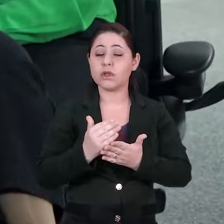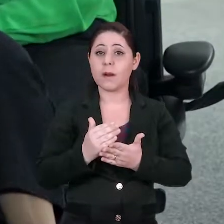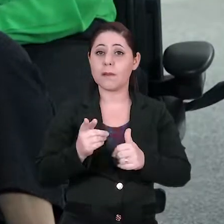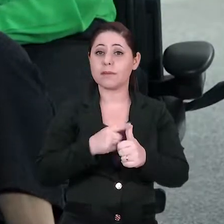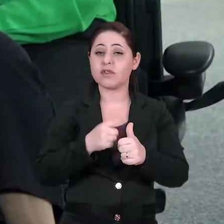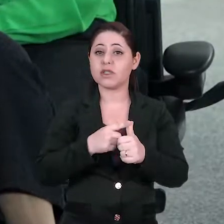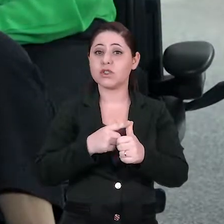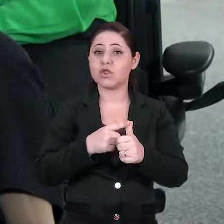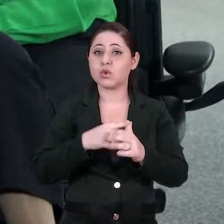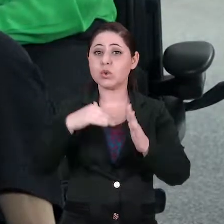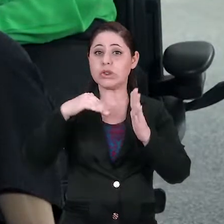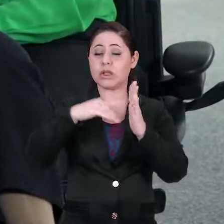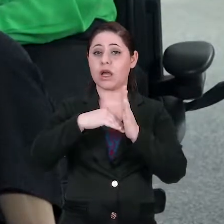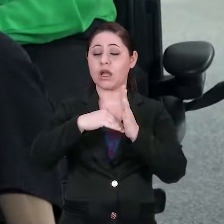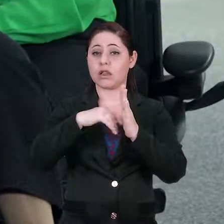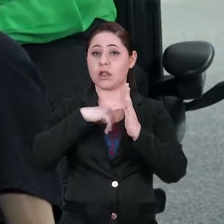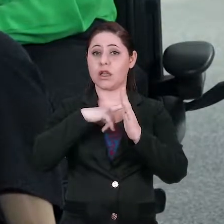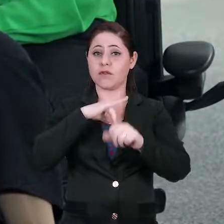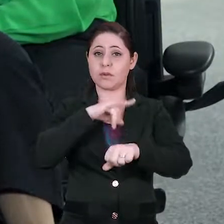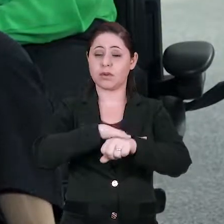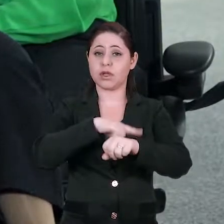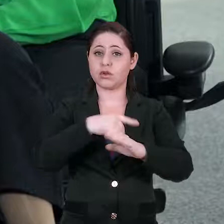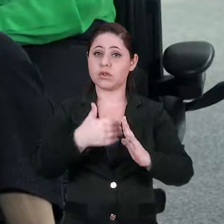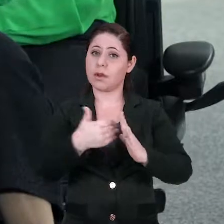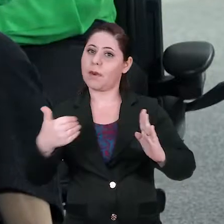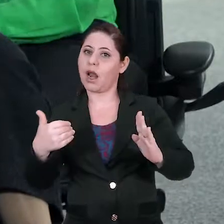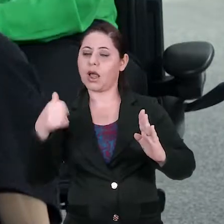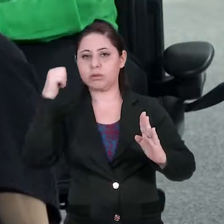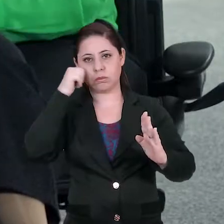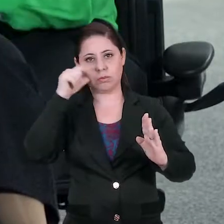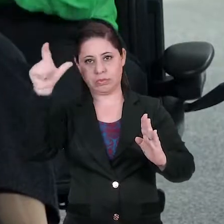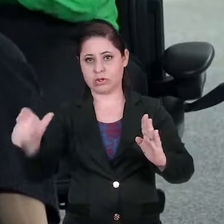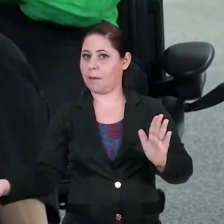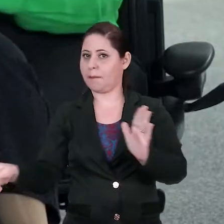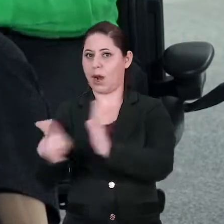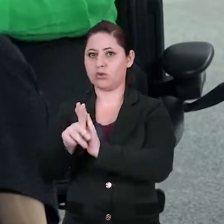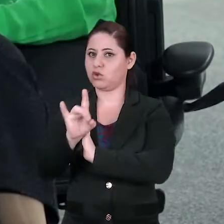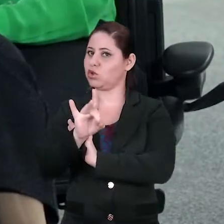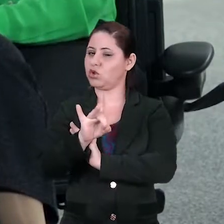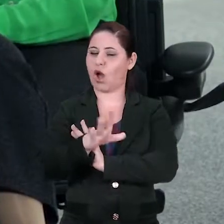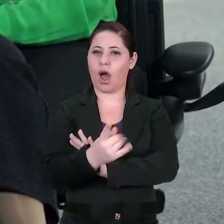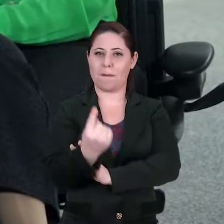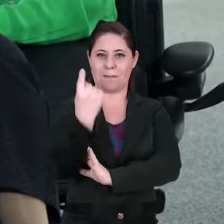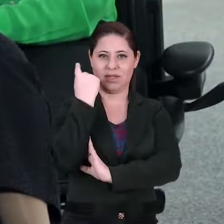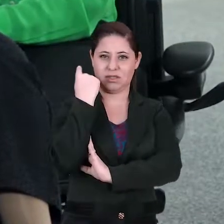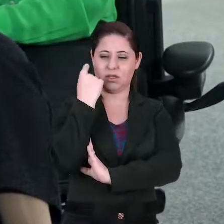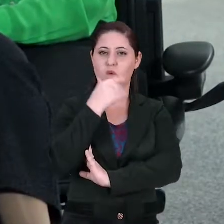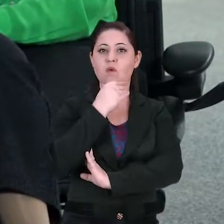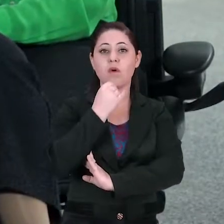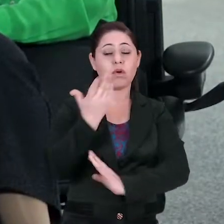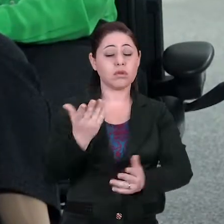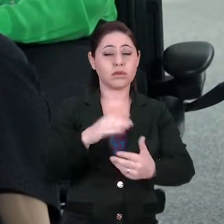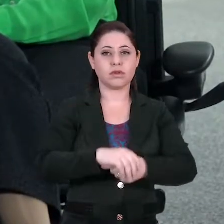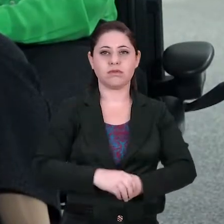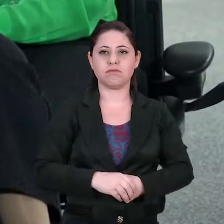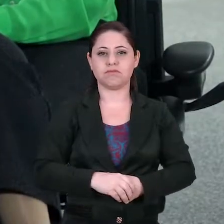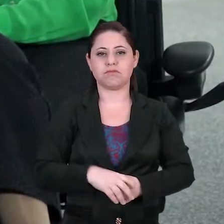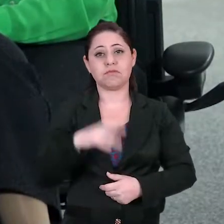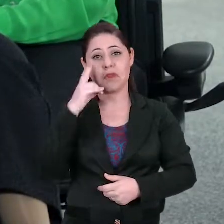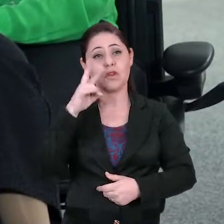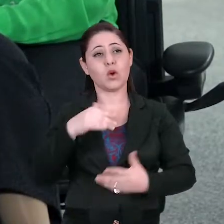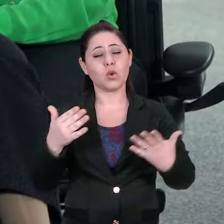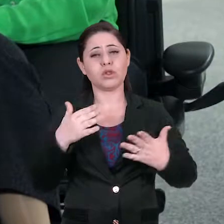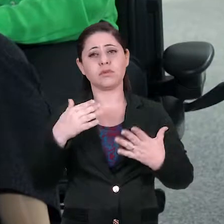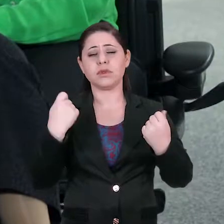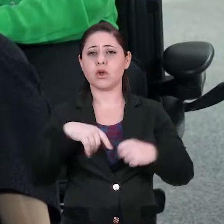banheiro separado no plenário para as mulheres. Para as mulheres. Tinha, só tinha para homem. Que coisa, hein? Você vê, a gente hoje, né? A gente tem